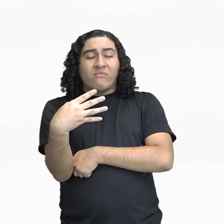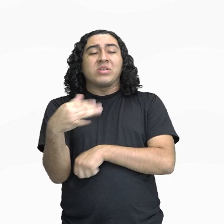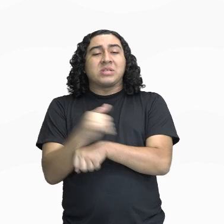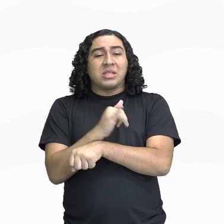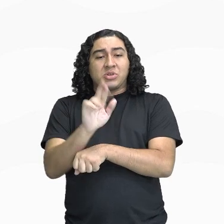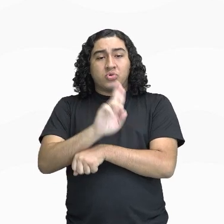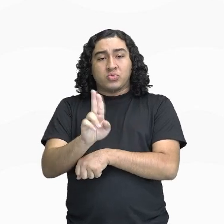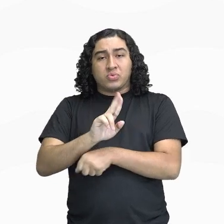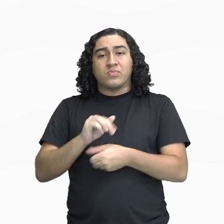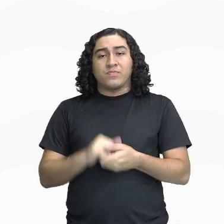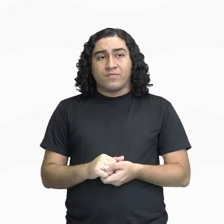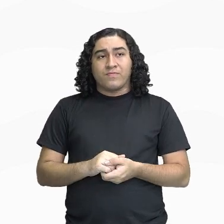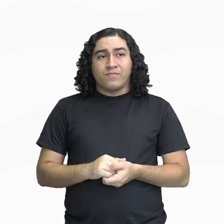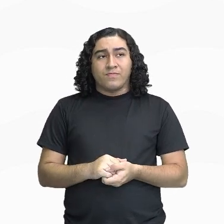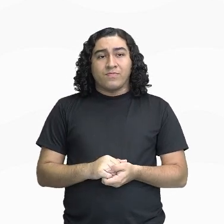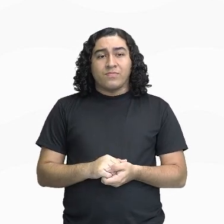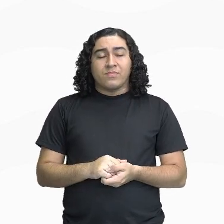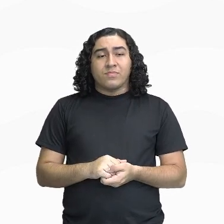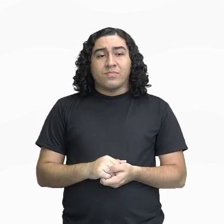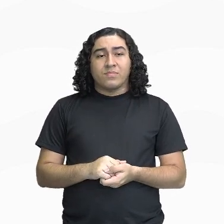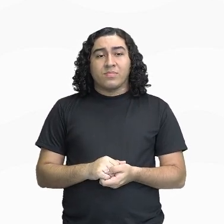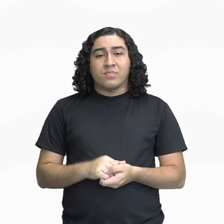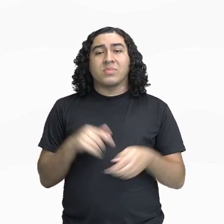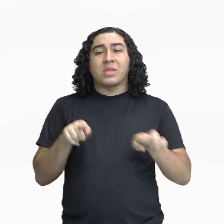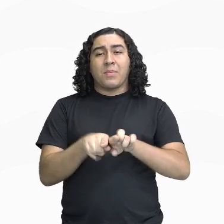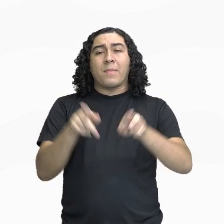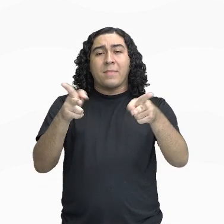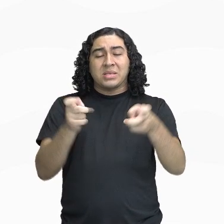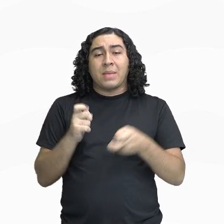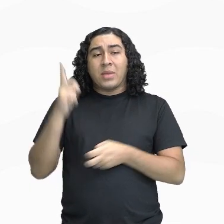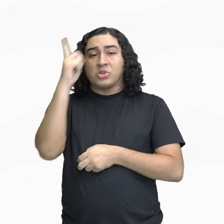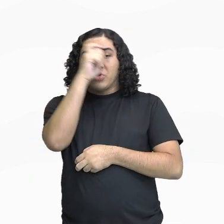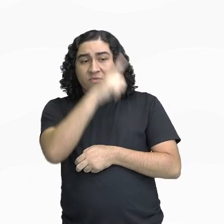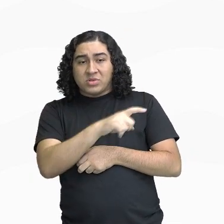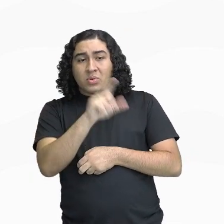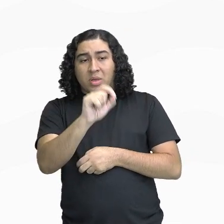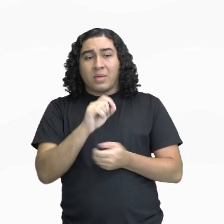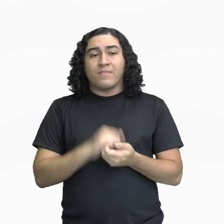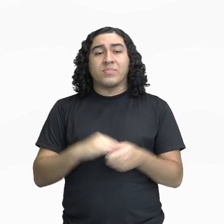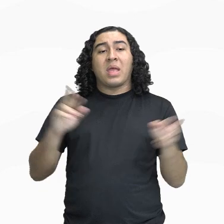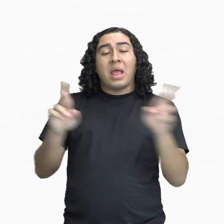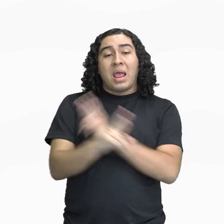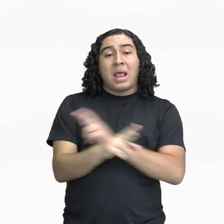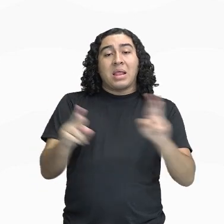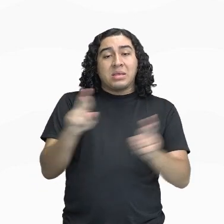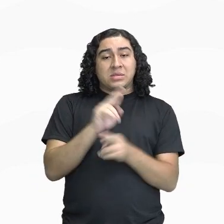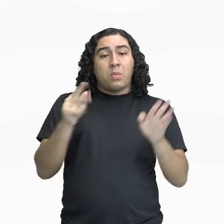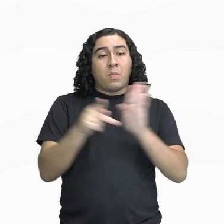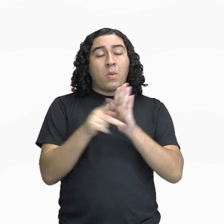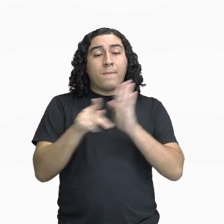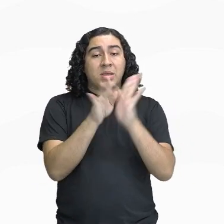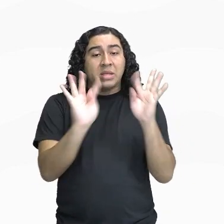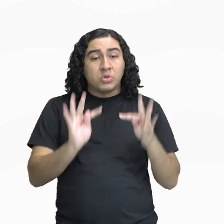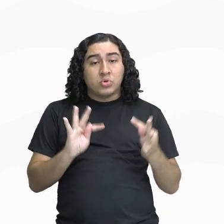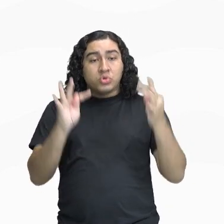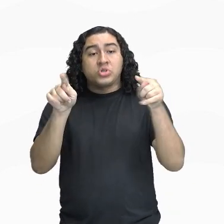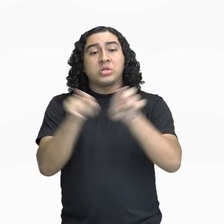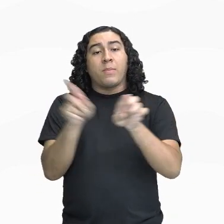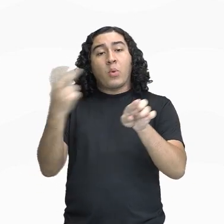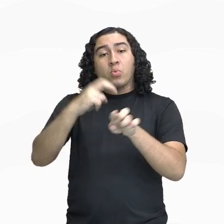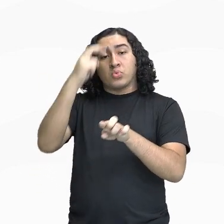né, professor? Exatamente. É o que a gente percebe, a dificuldade, né, na relação entre tecnologias e